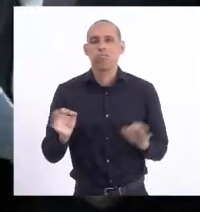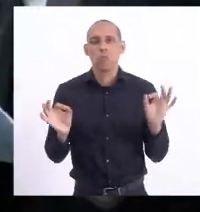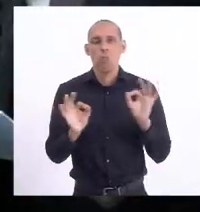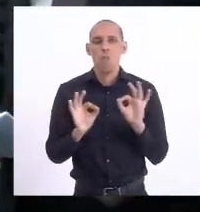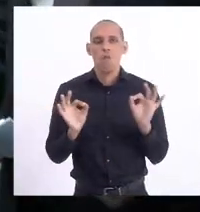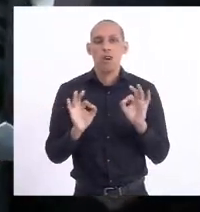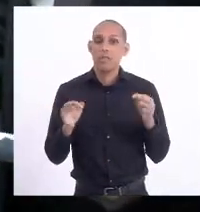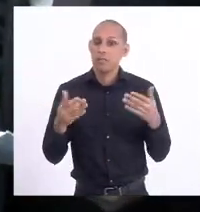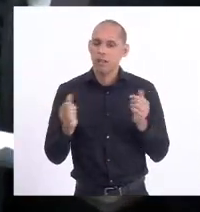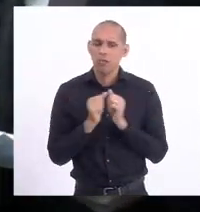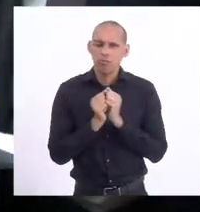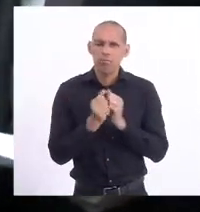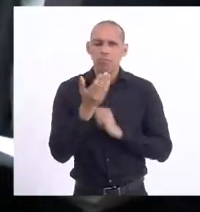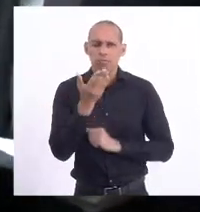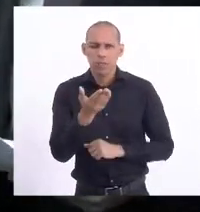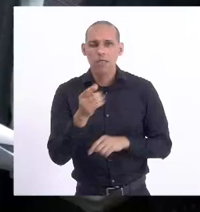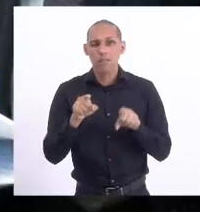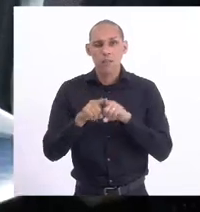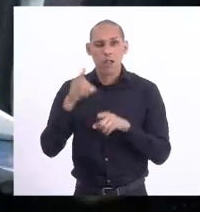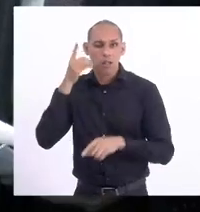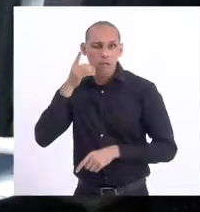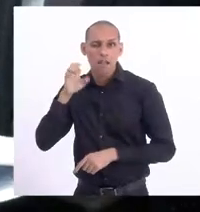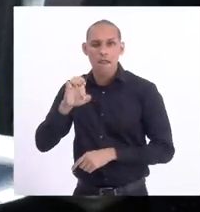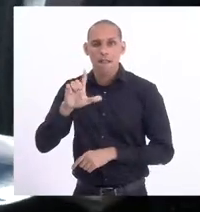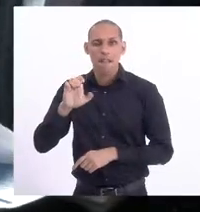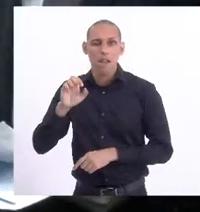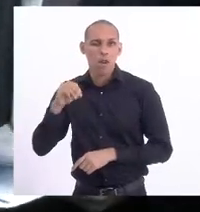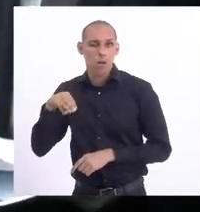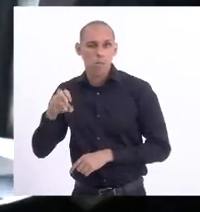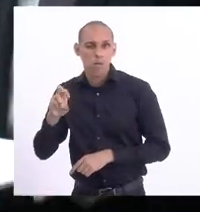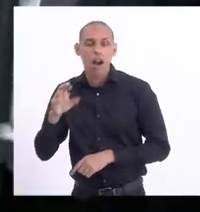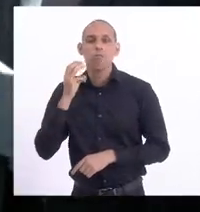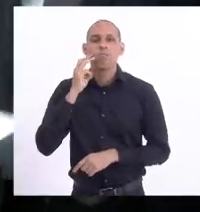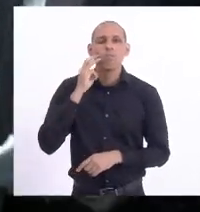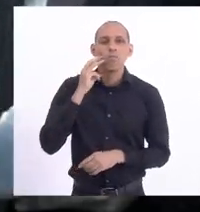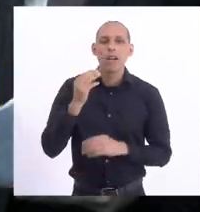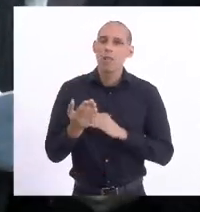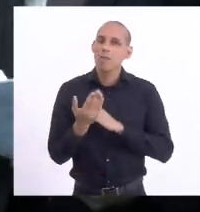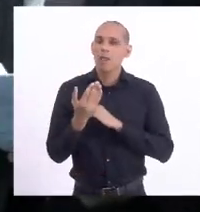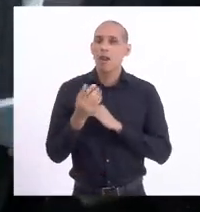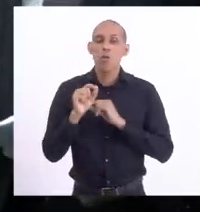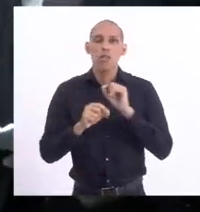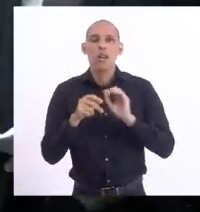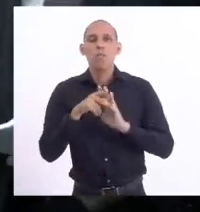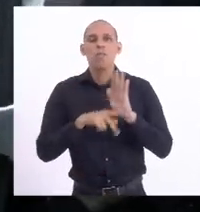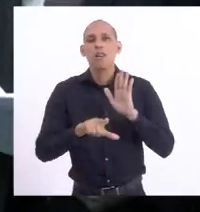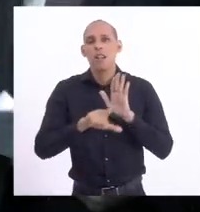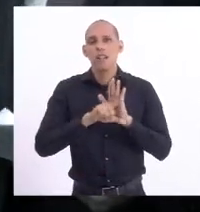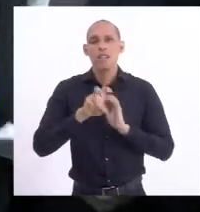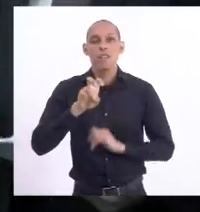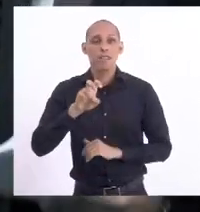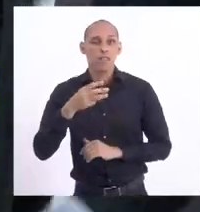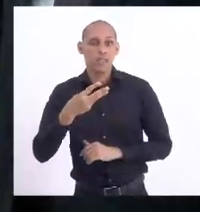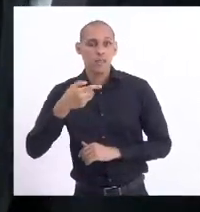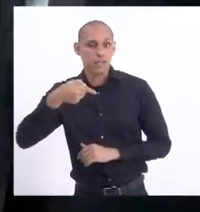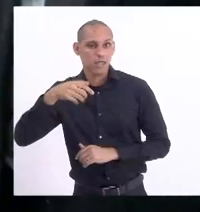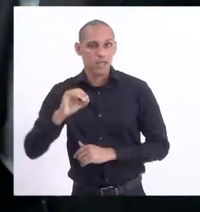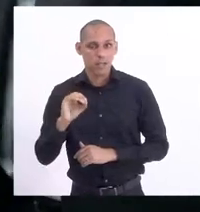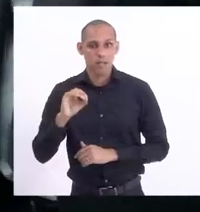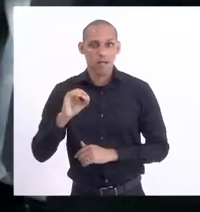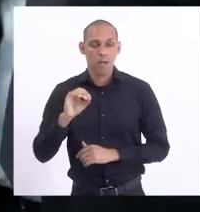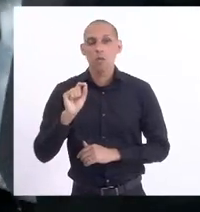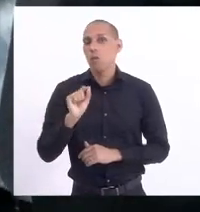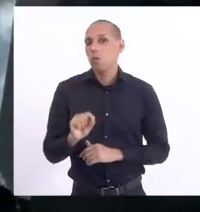Vossa Excelência, com o deputado Eliomar e com o apoio do deputado Valdec, a gente apresentou o projeto de lei 5370